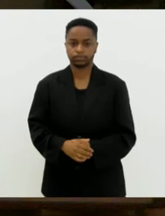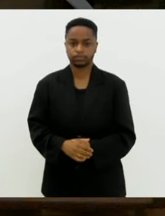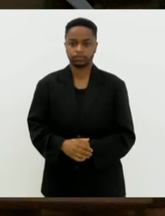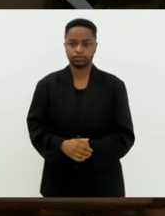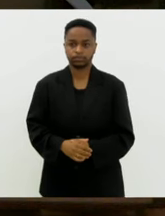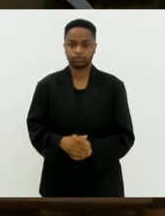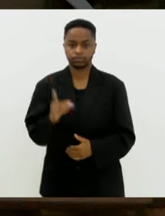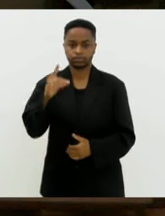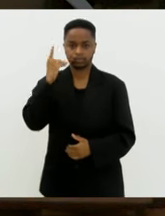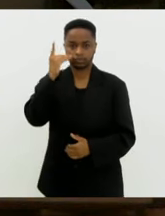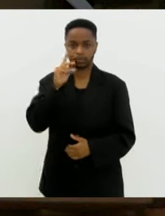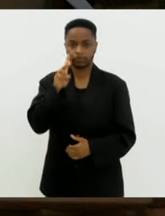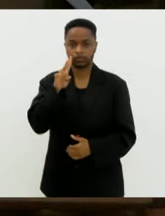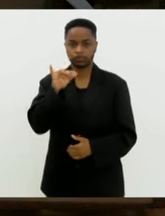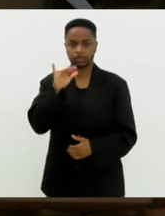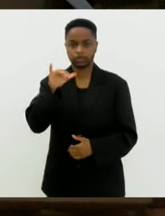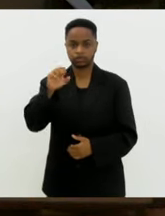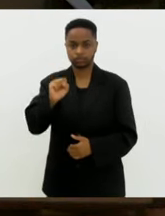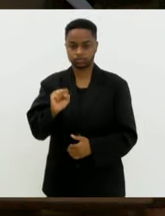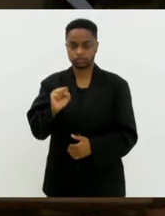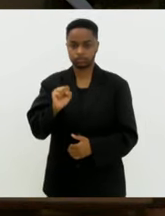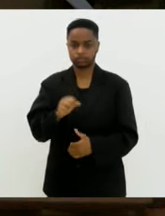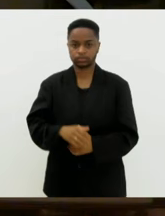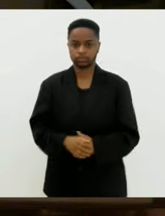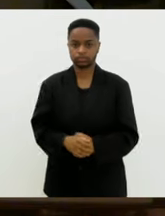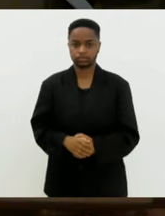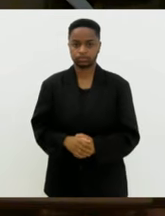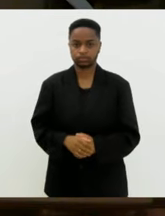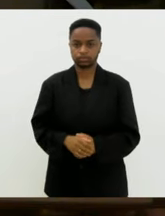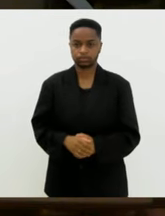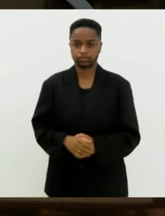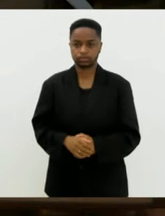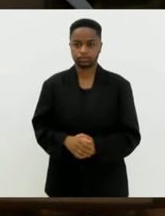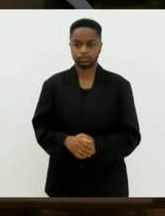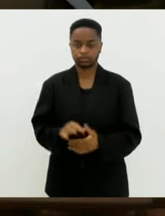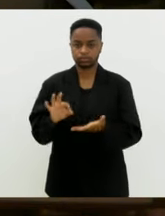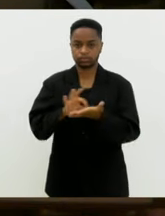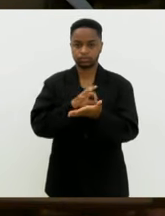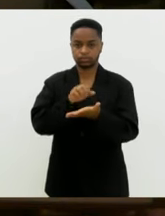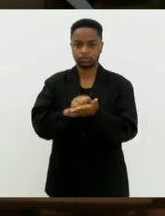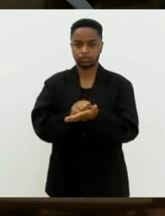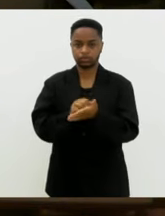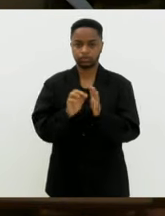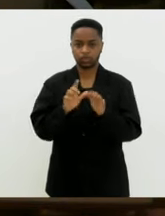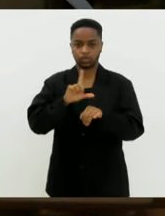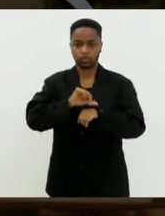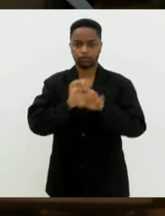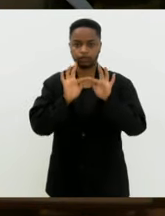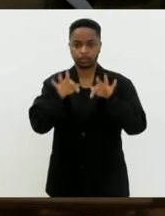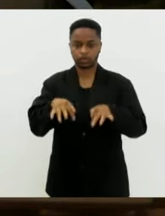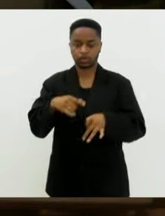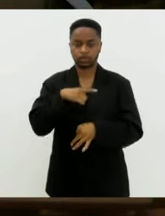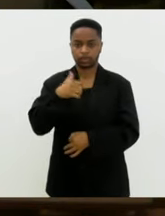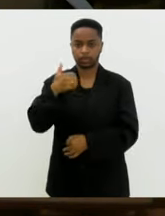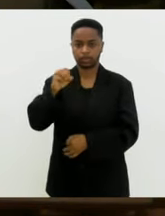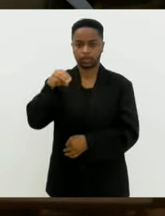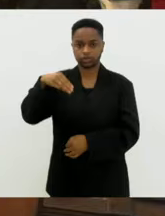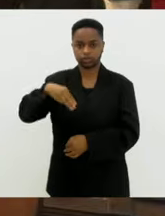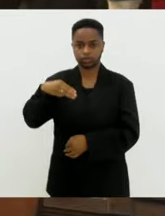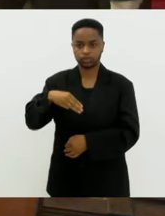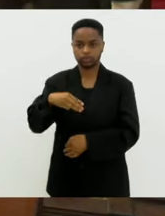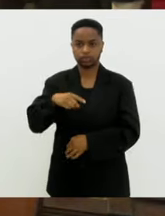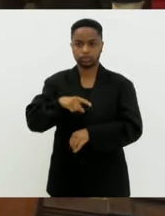Deputado Vinícius Cozzolino, primeiro orador inscrito no expediente final. Vossa Excelência dispõe de 10 minutos no tempo